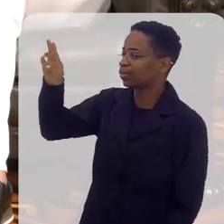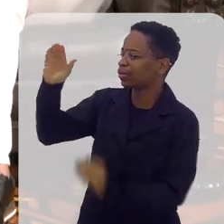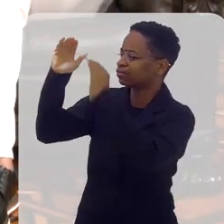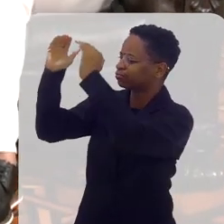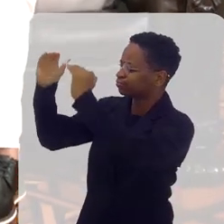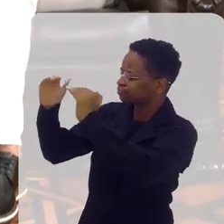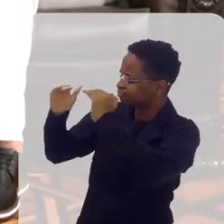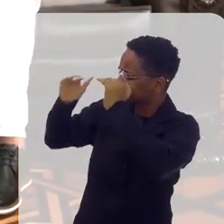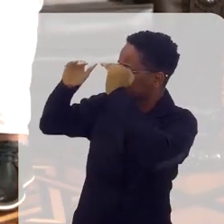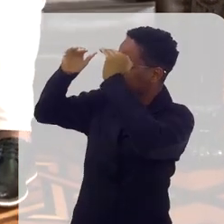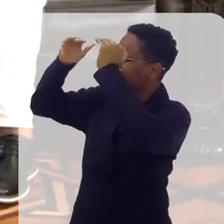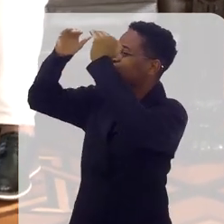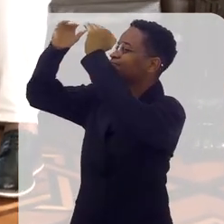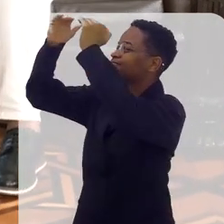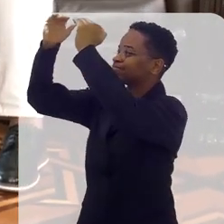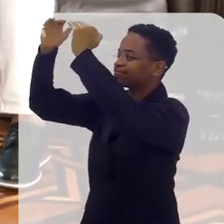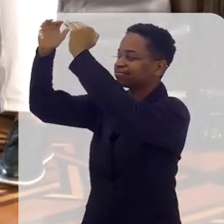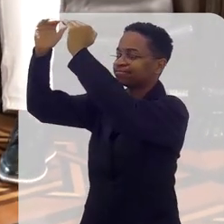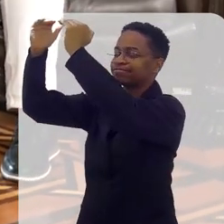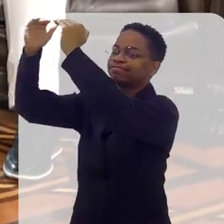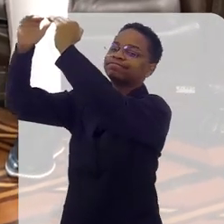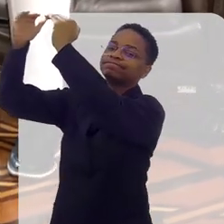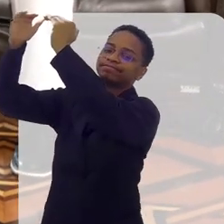Queremos o teu nome